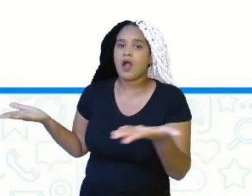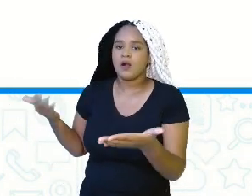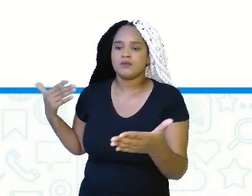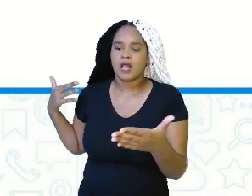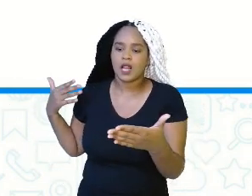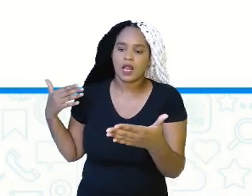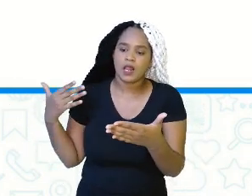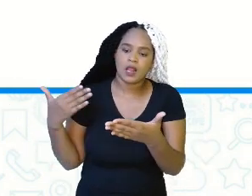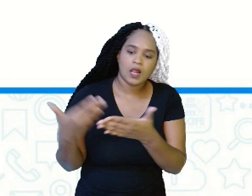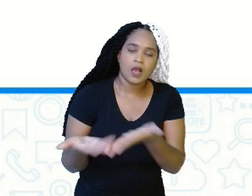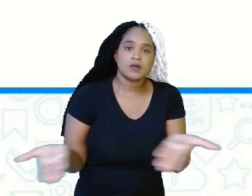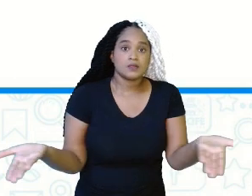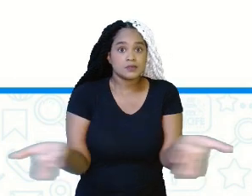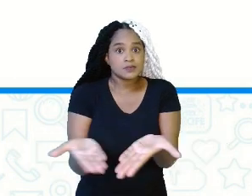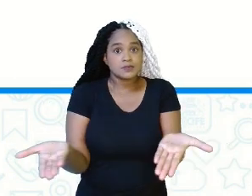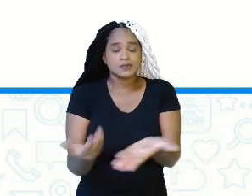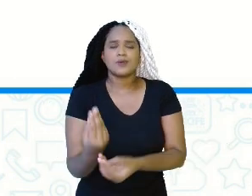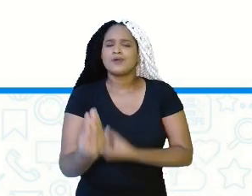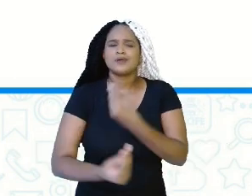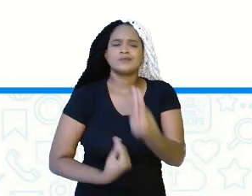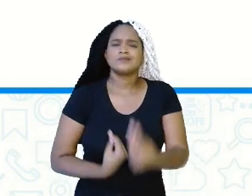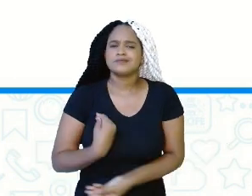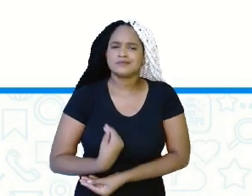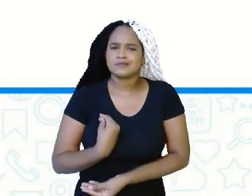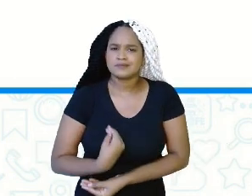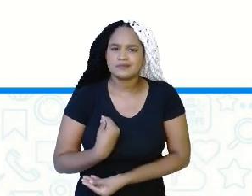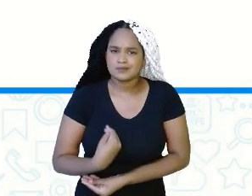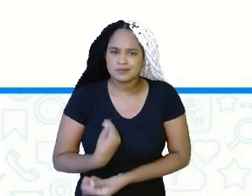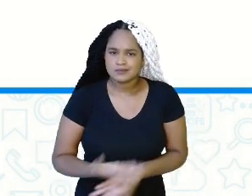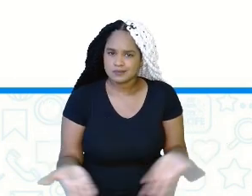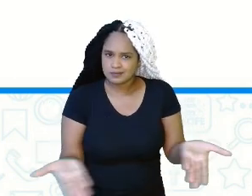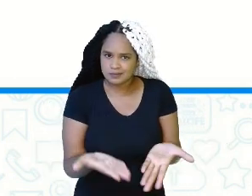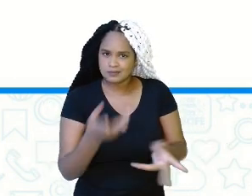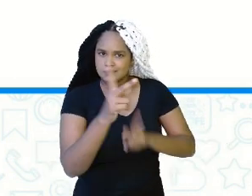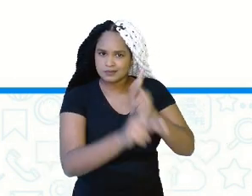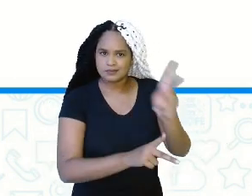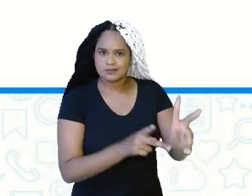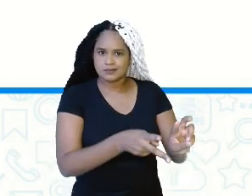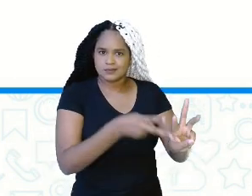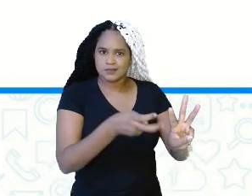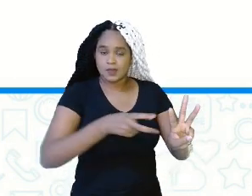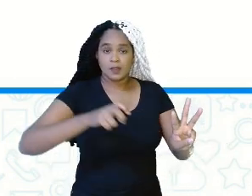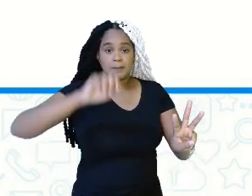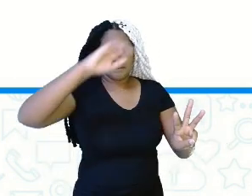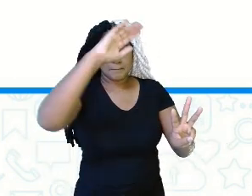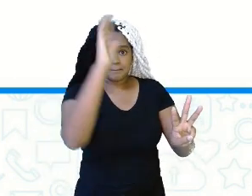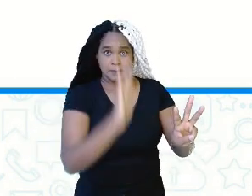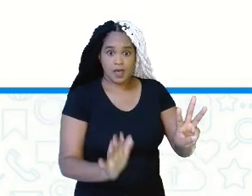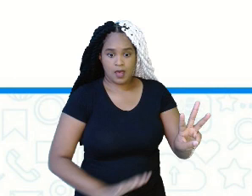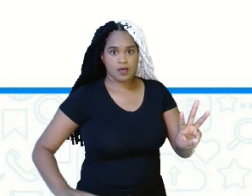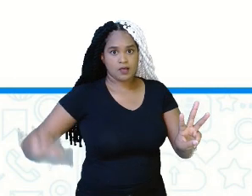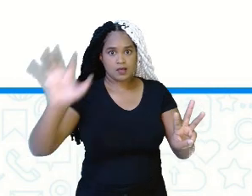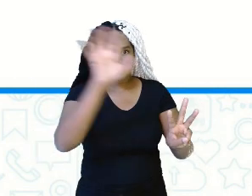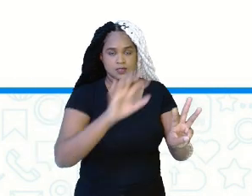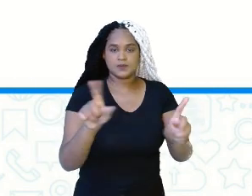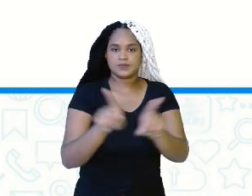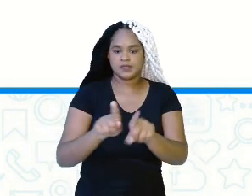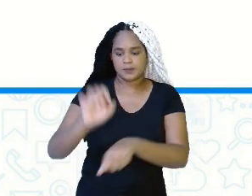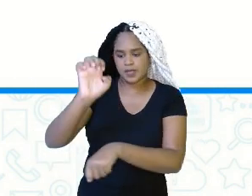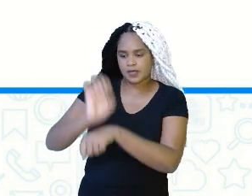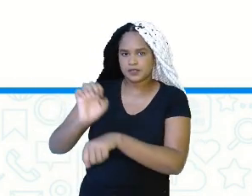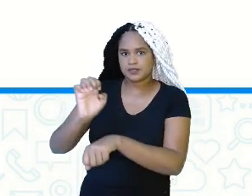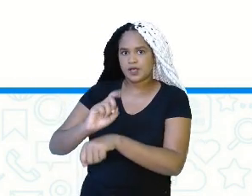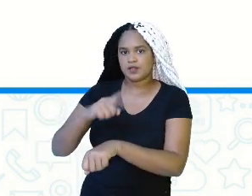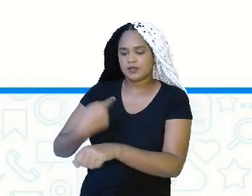falar um pouquinho sobre a vida desses indígenas hoje, no Brasil e no nosso estado também. São